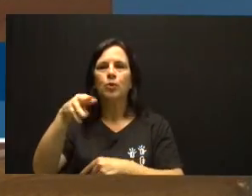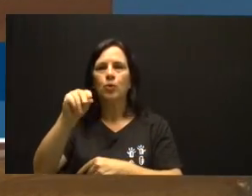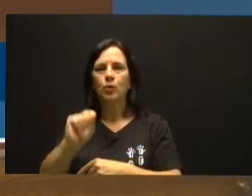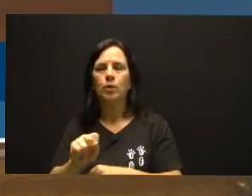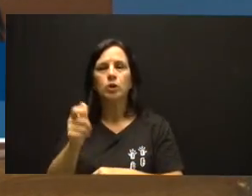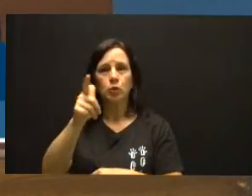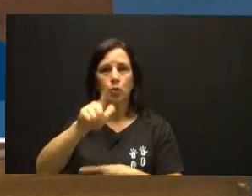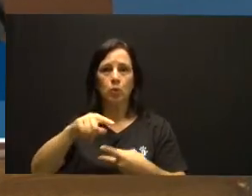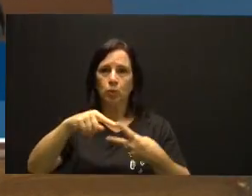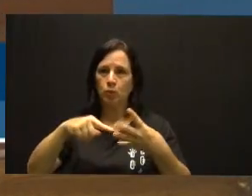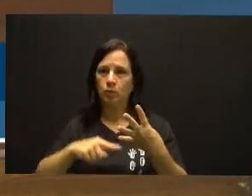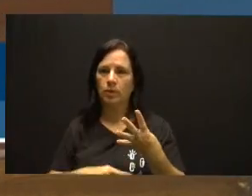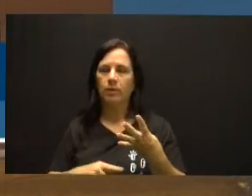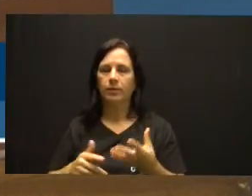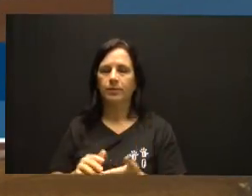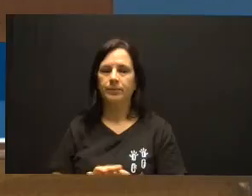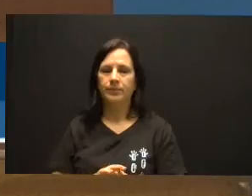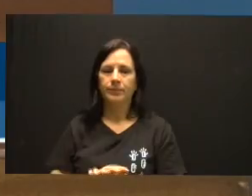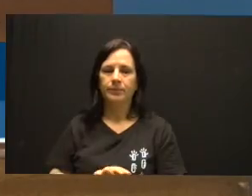e outros.